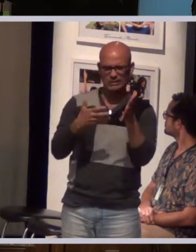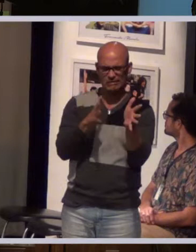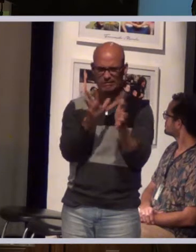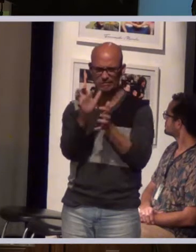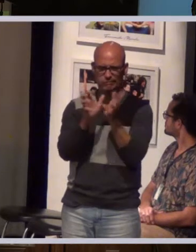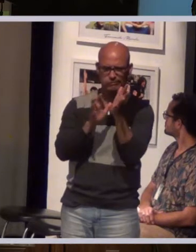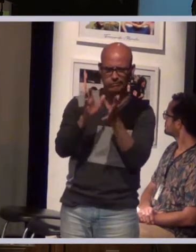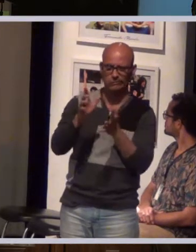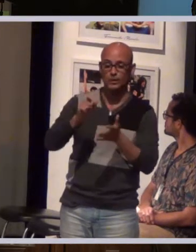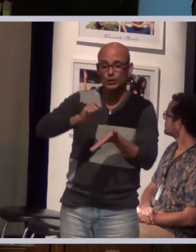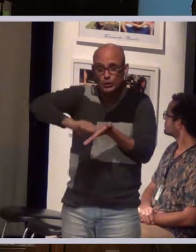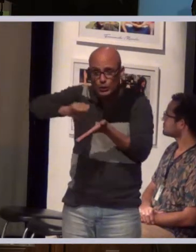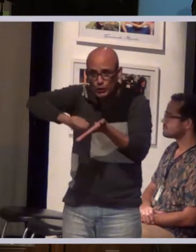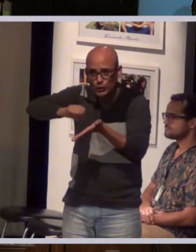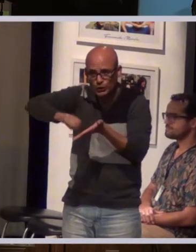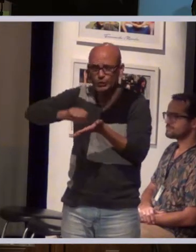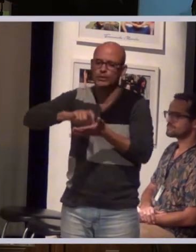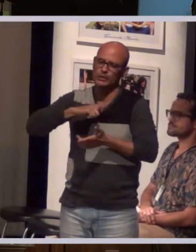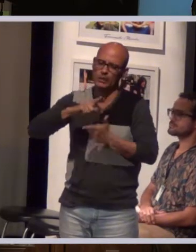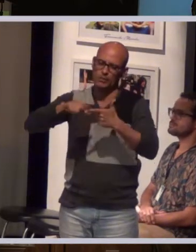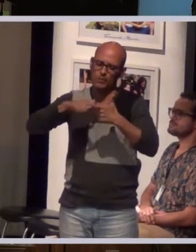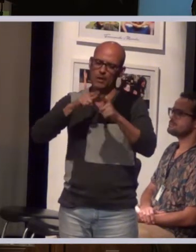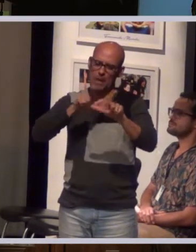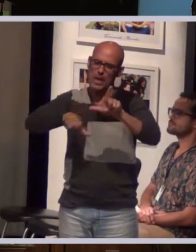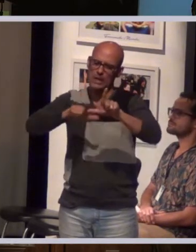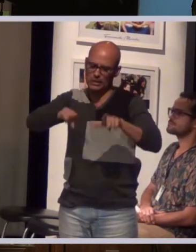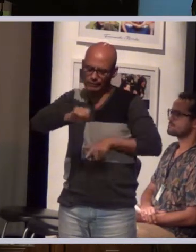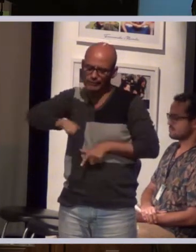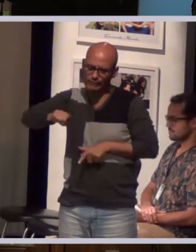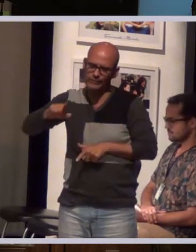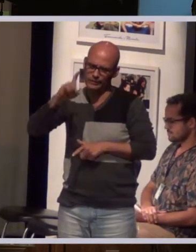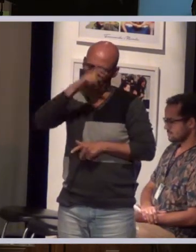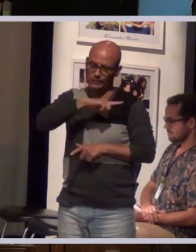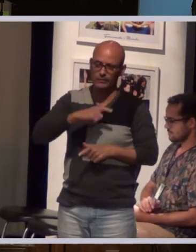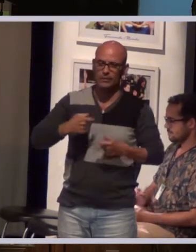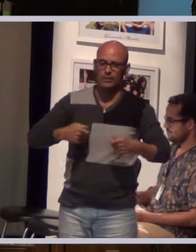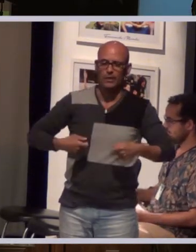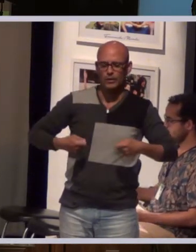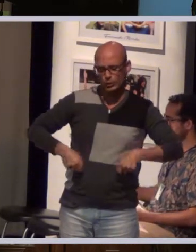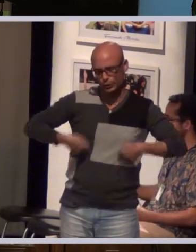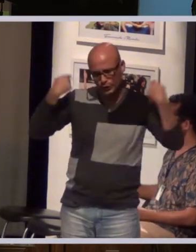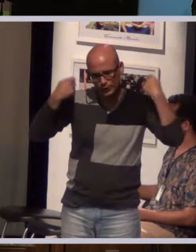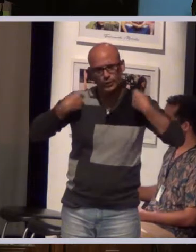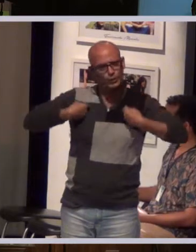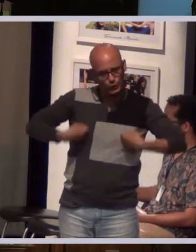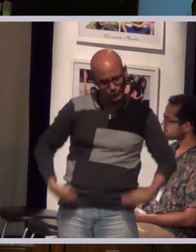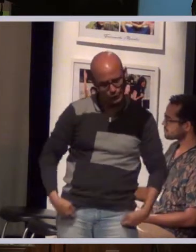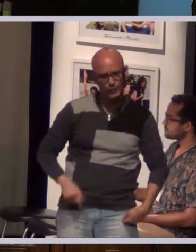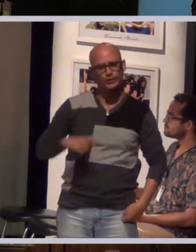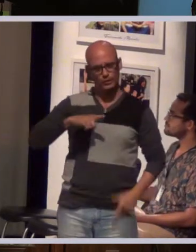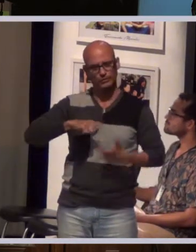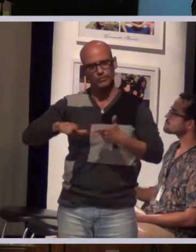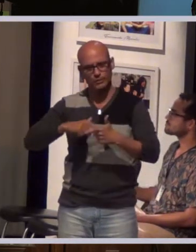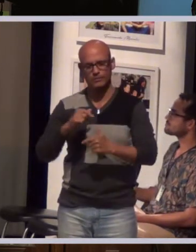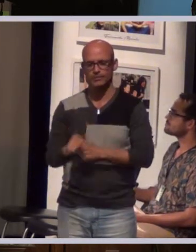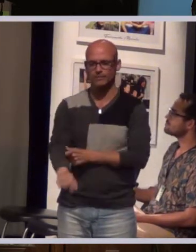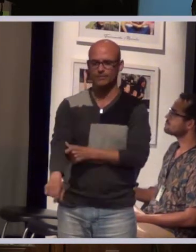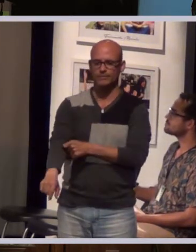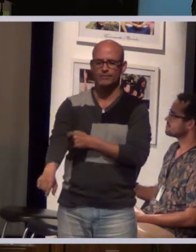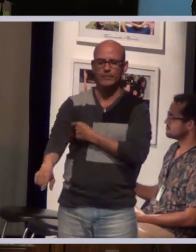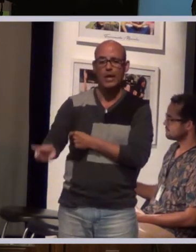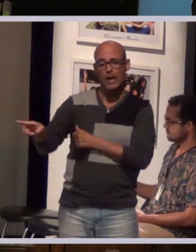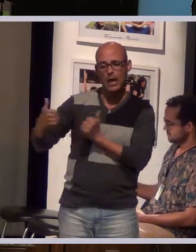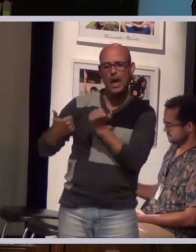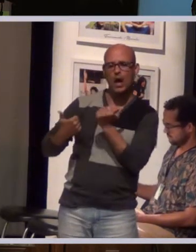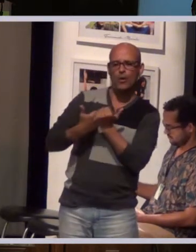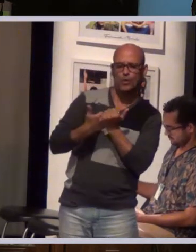da letra cursiva, em vestir e despir, e etc. E é acompanhado por uma professora mediadora.